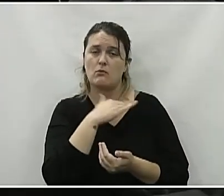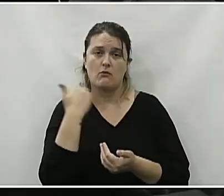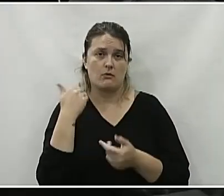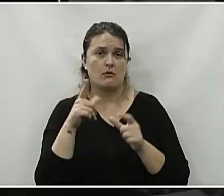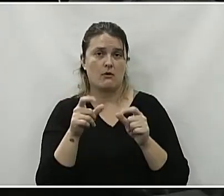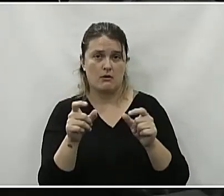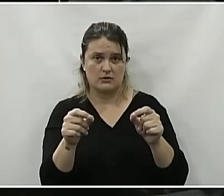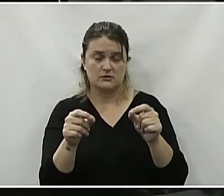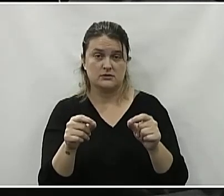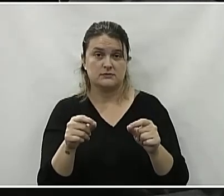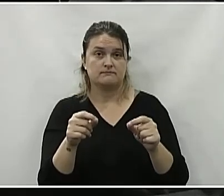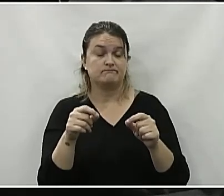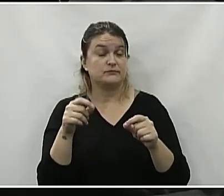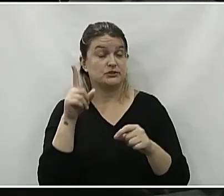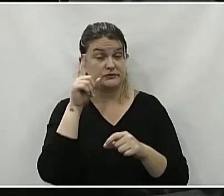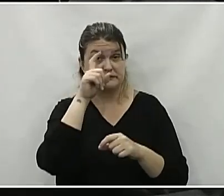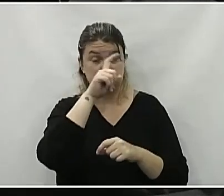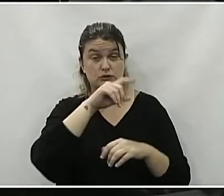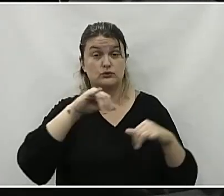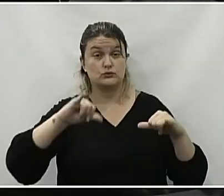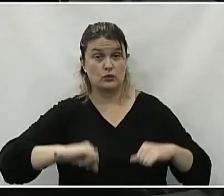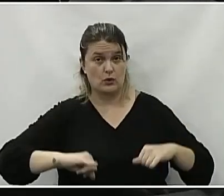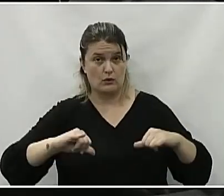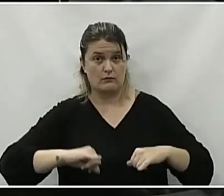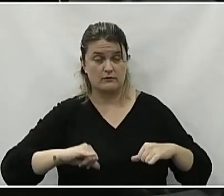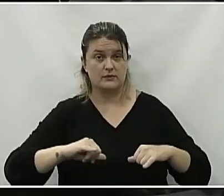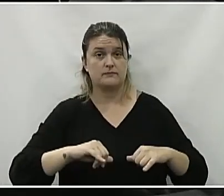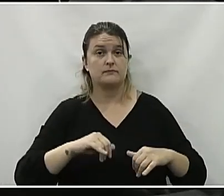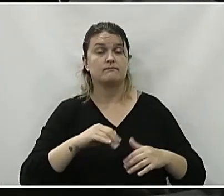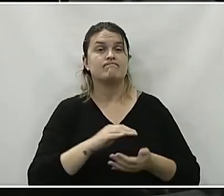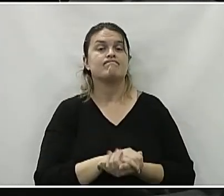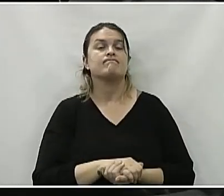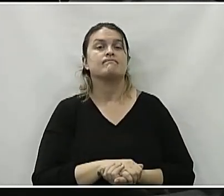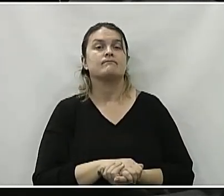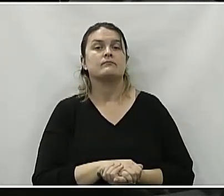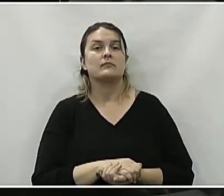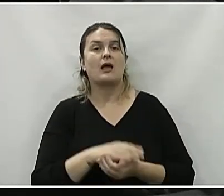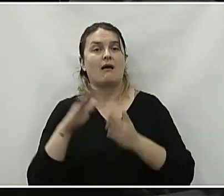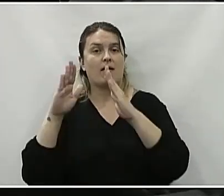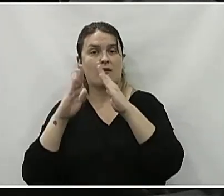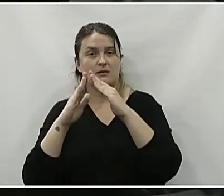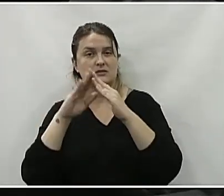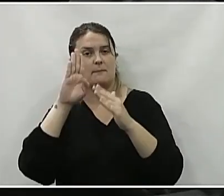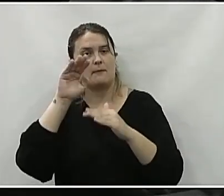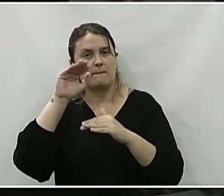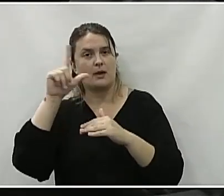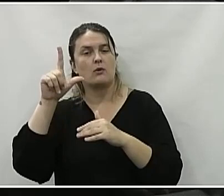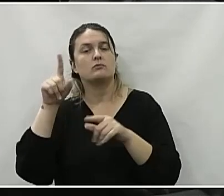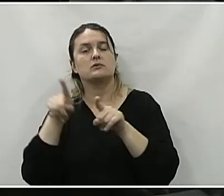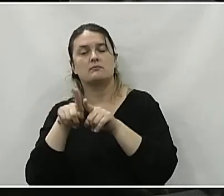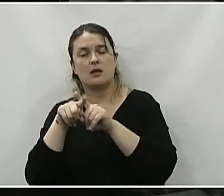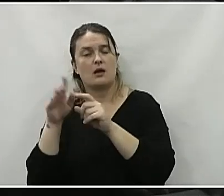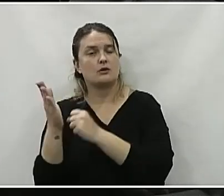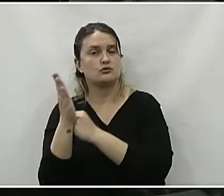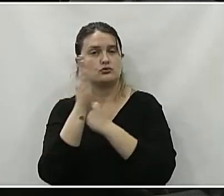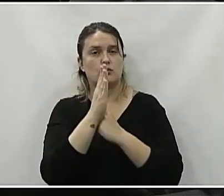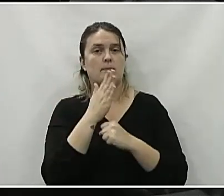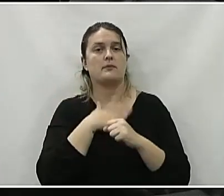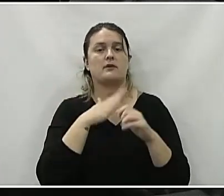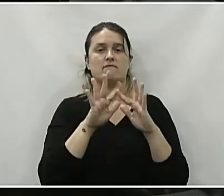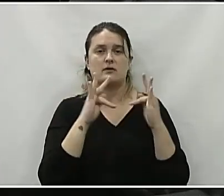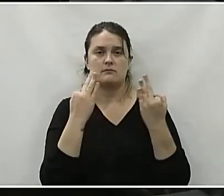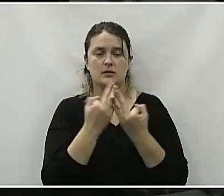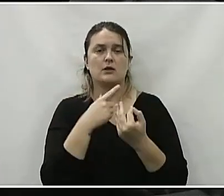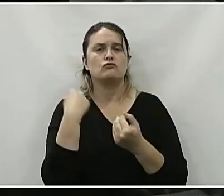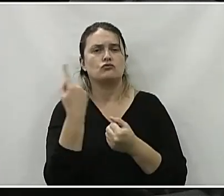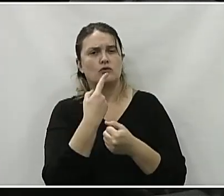esta doença. E naqueles momentos difíceis, a Casa Bebel também nos acolheu. Acolheu a minha família, que